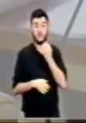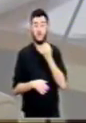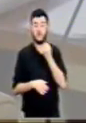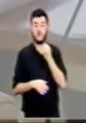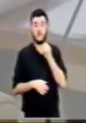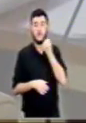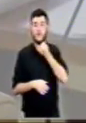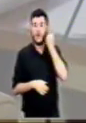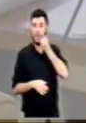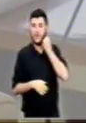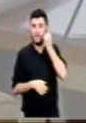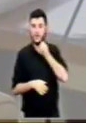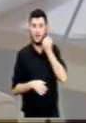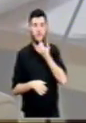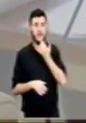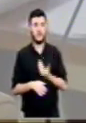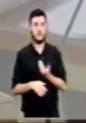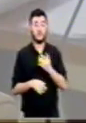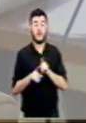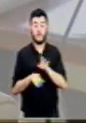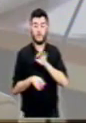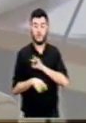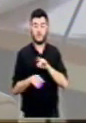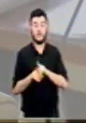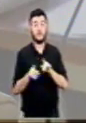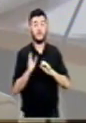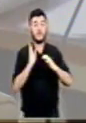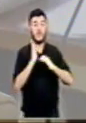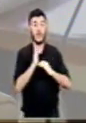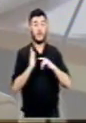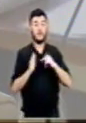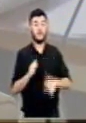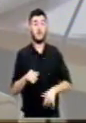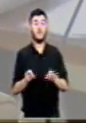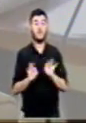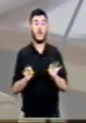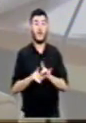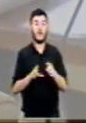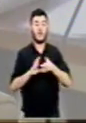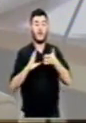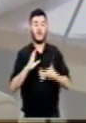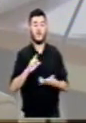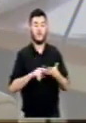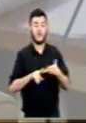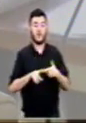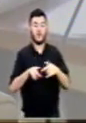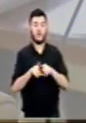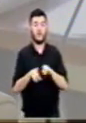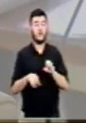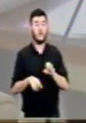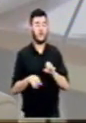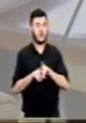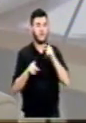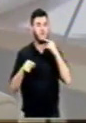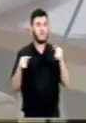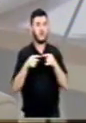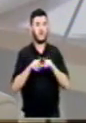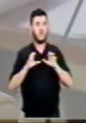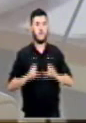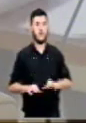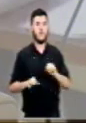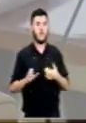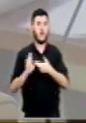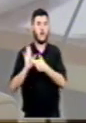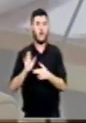da Polícia do Senado, sem elementos relacionados ao aspecto cognoscitivo e volitivo da conduta, não se revelava